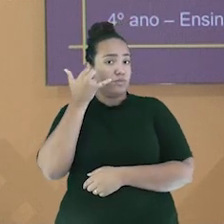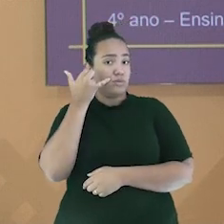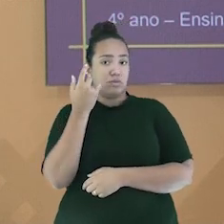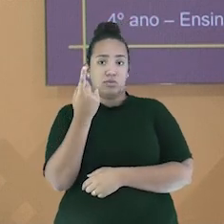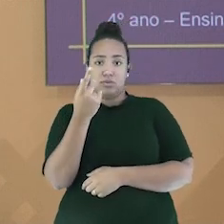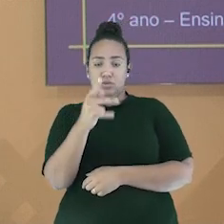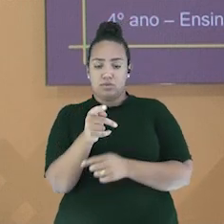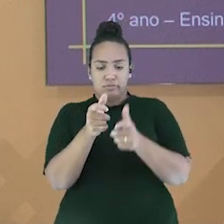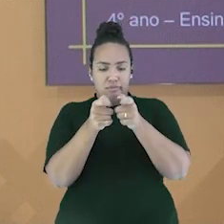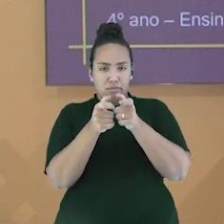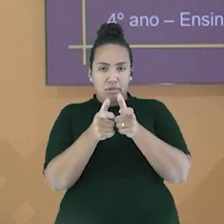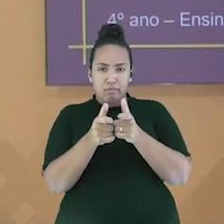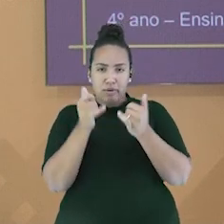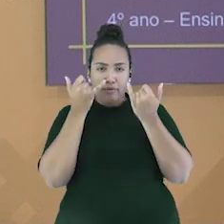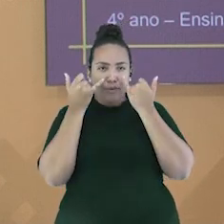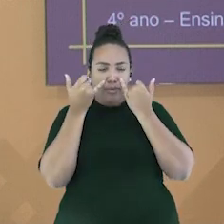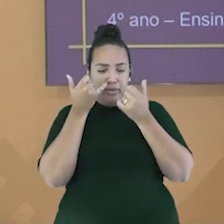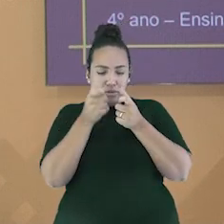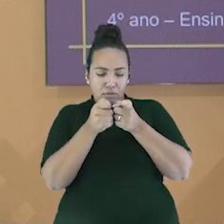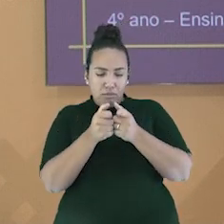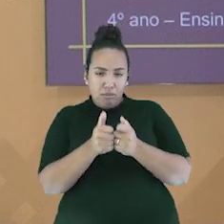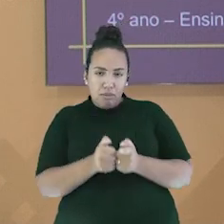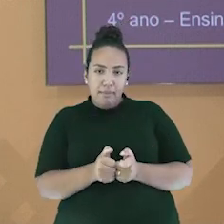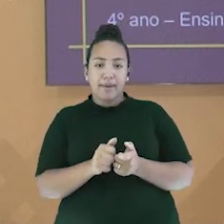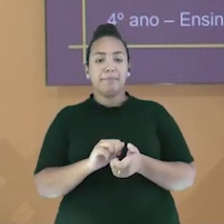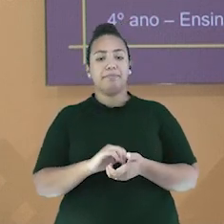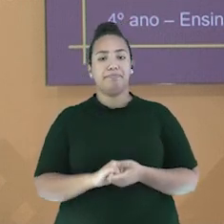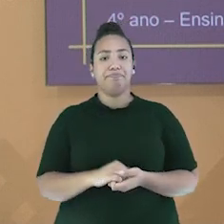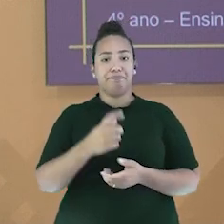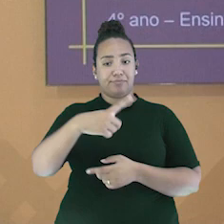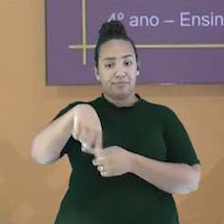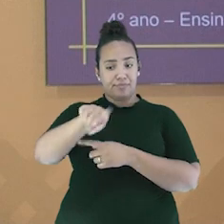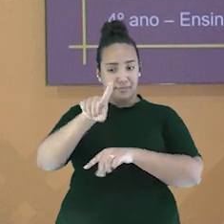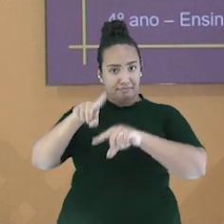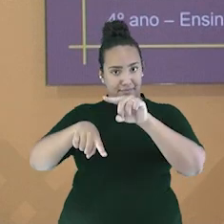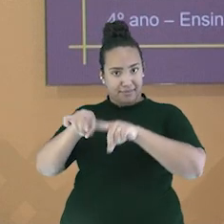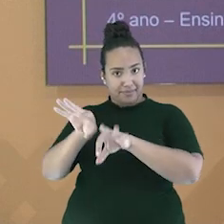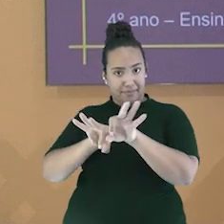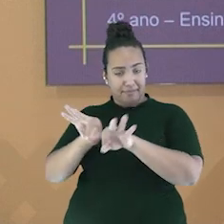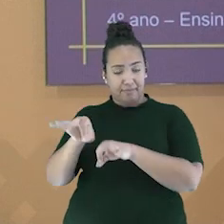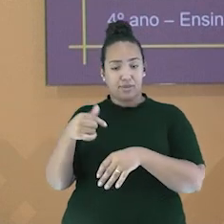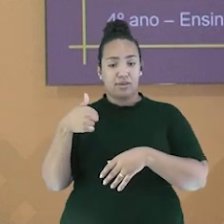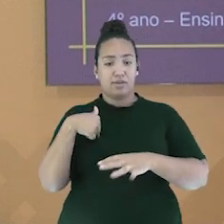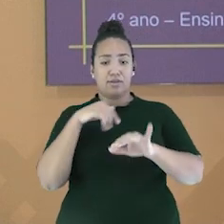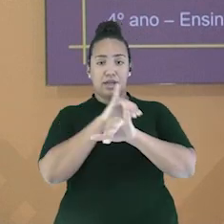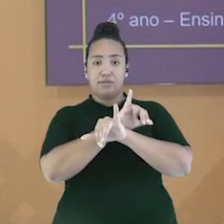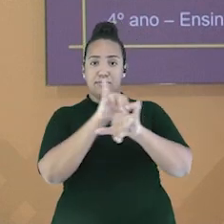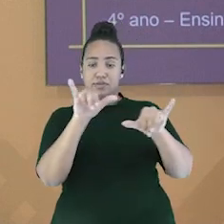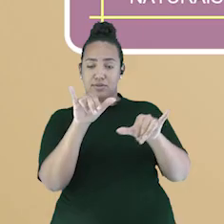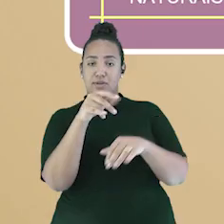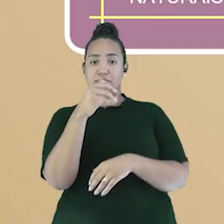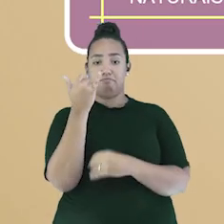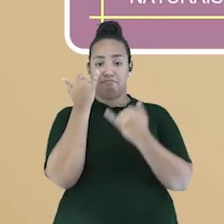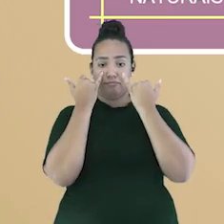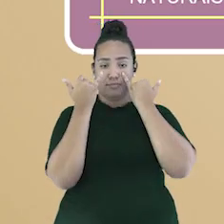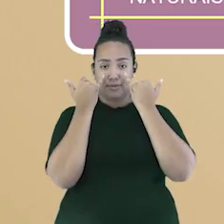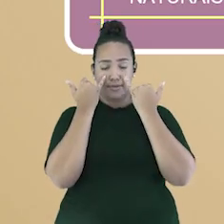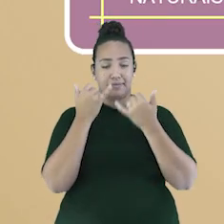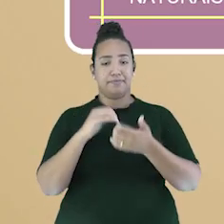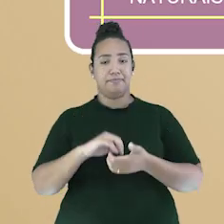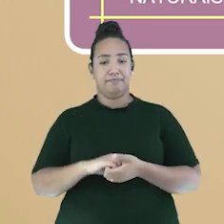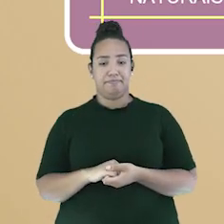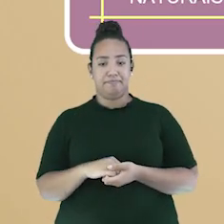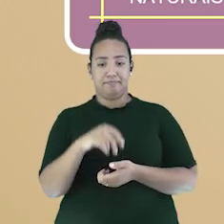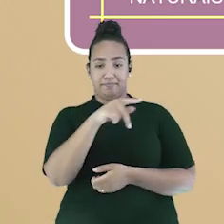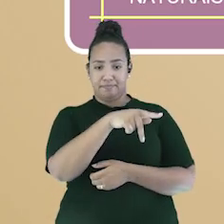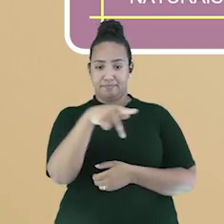tudo que você puder enquanto você vai lá pegar o seu material eu vou dar aqui algumas informações para